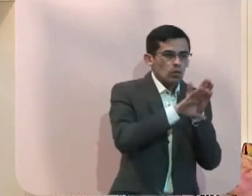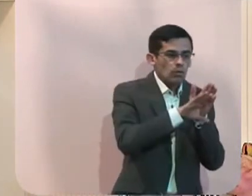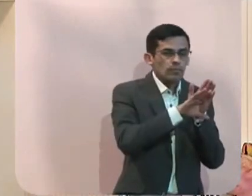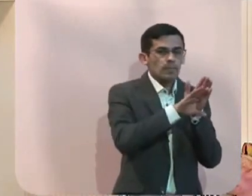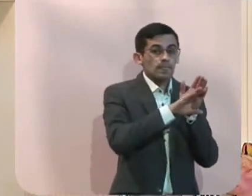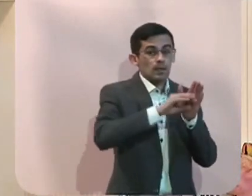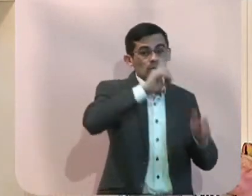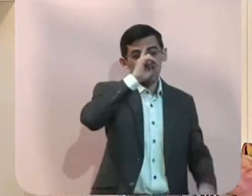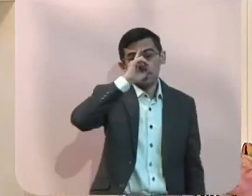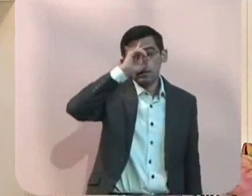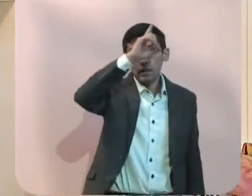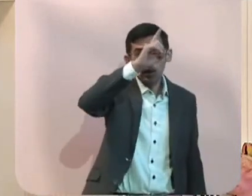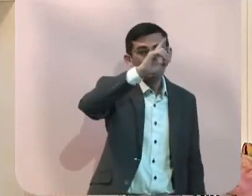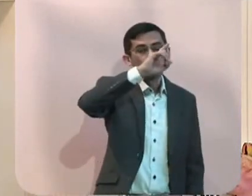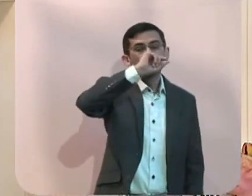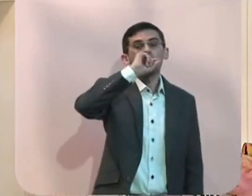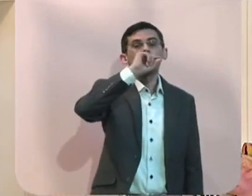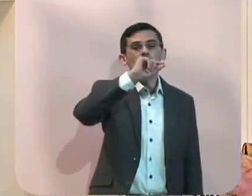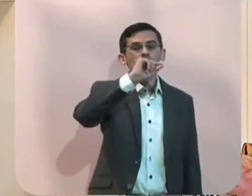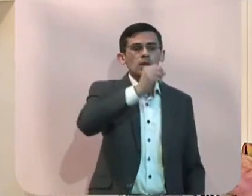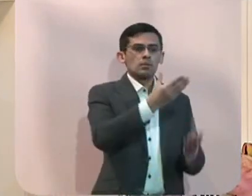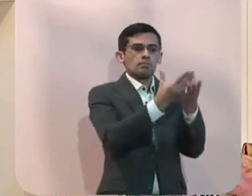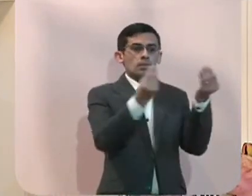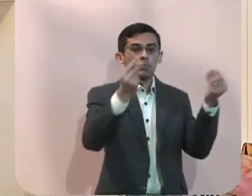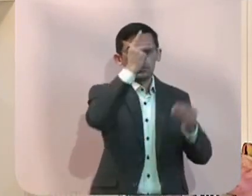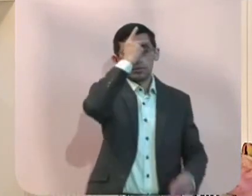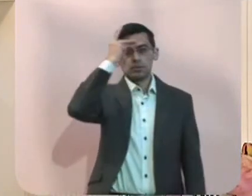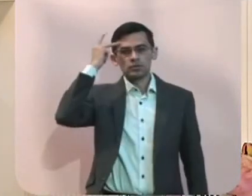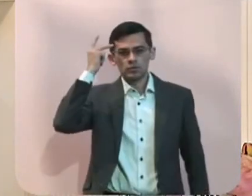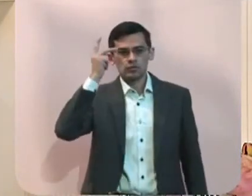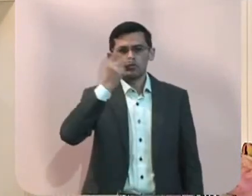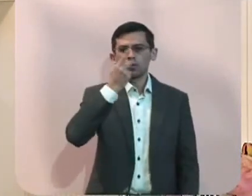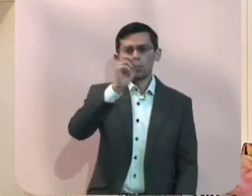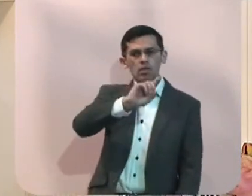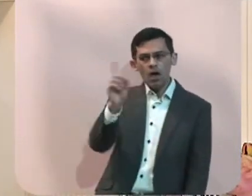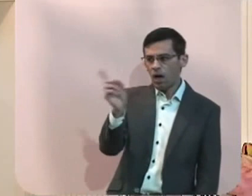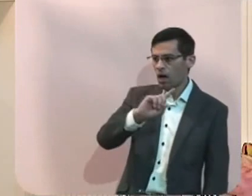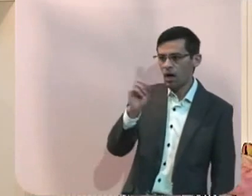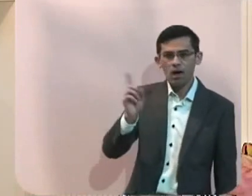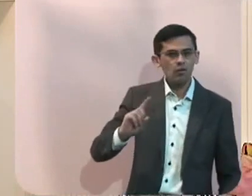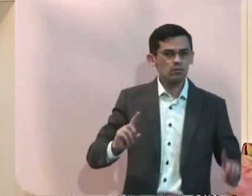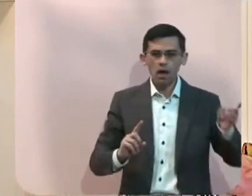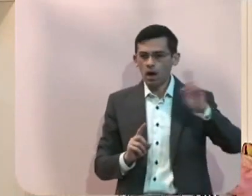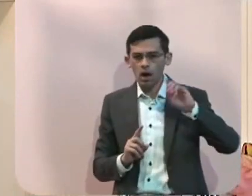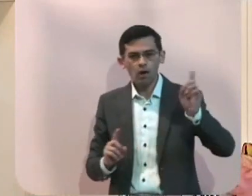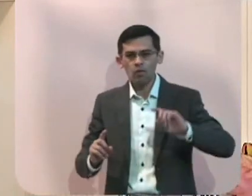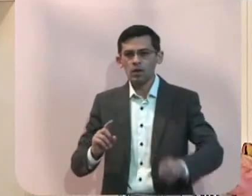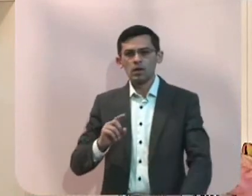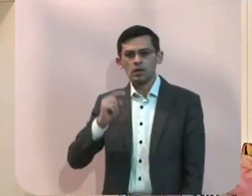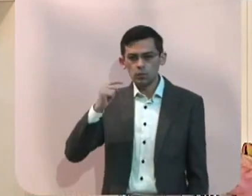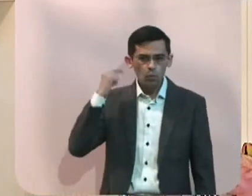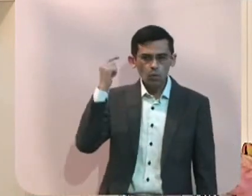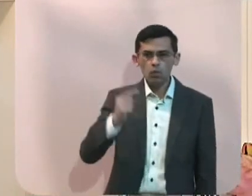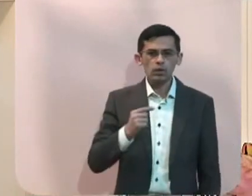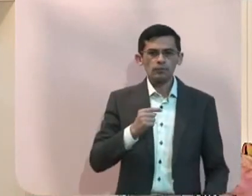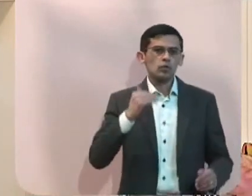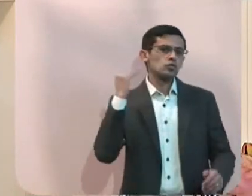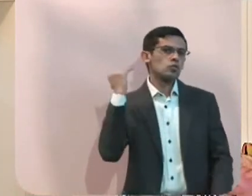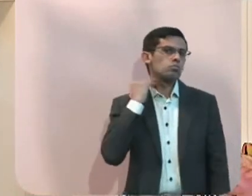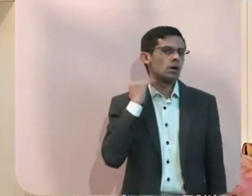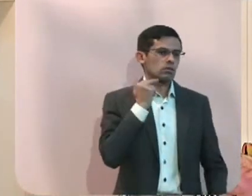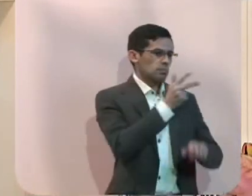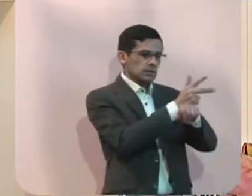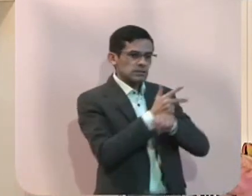essa ideia, muita gente se opôs. Então, a primeira coisa que falaram, né, é que os bancos não